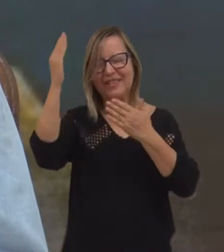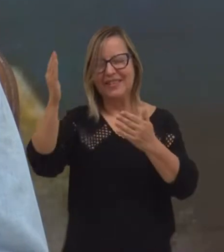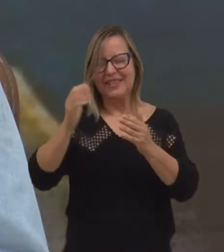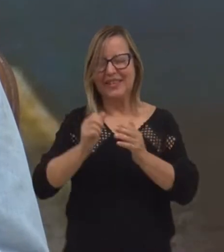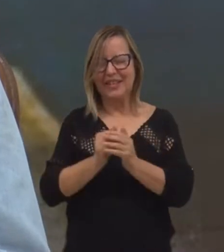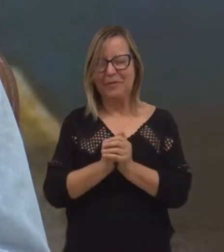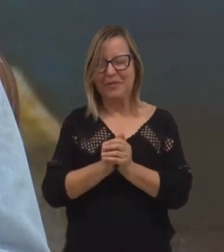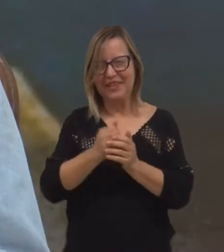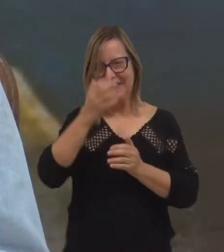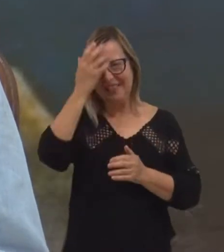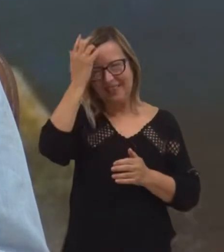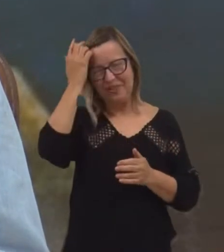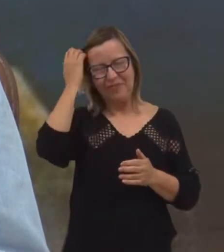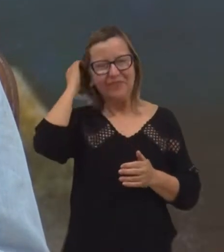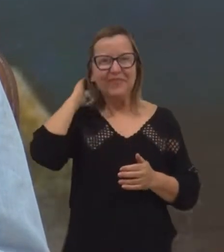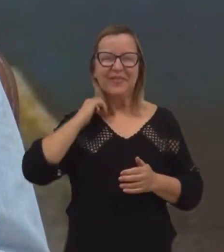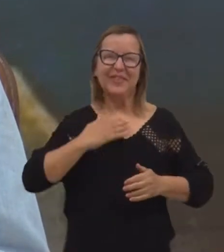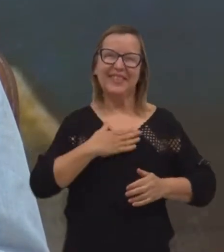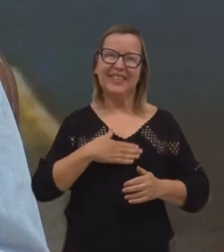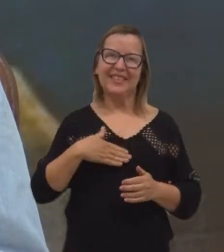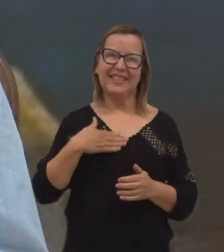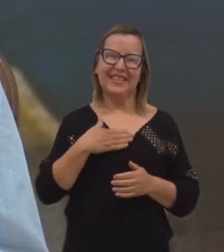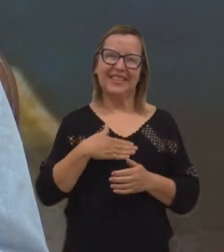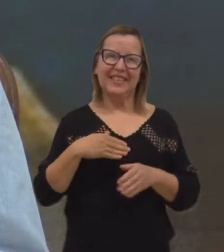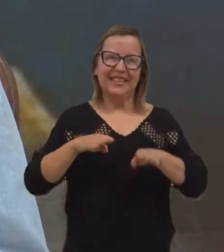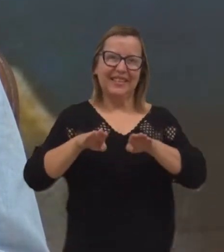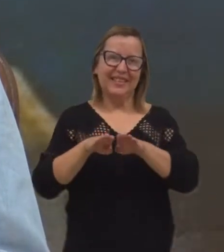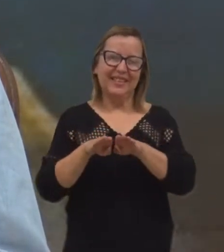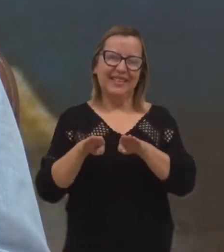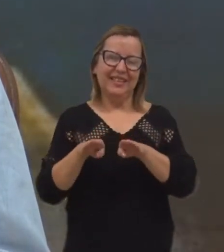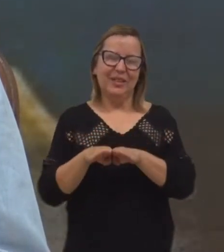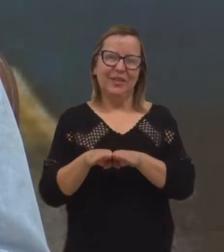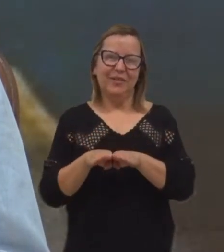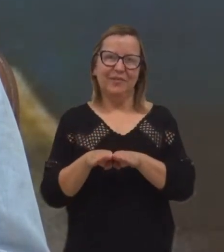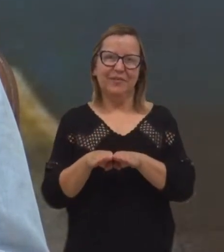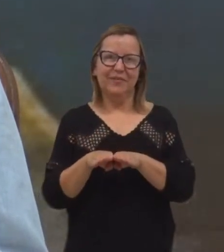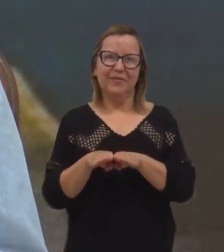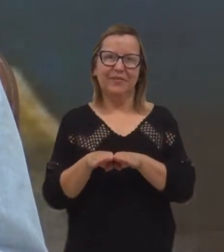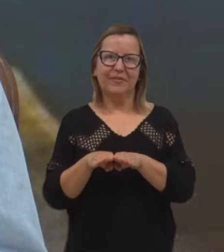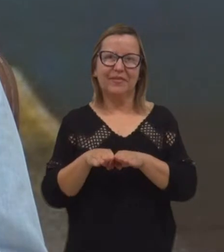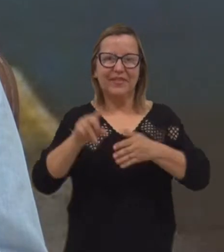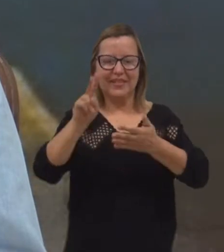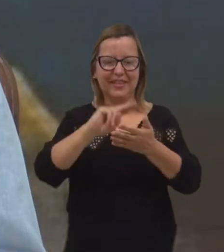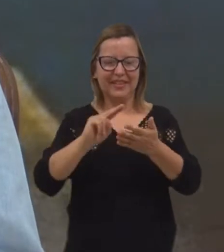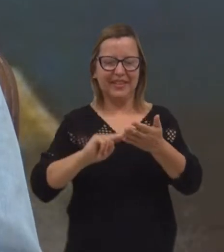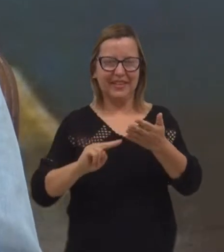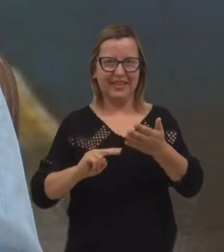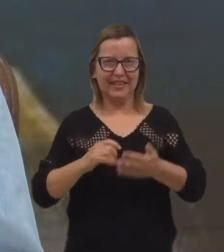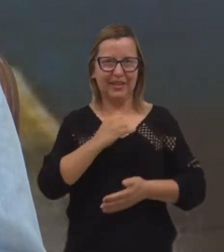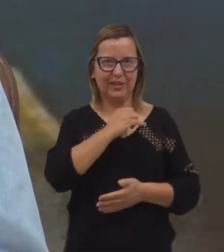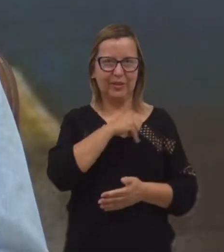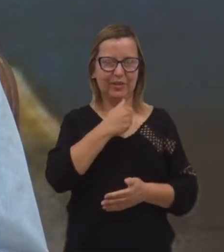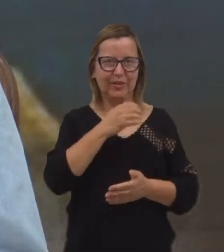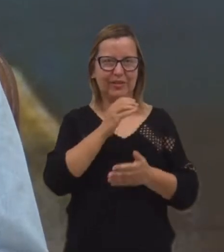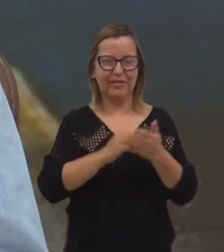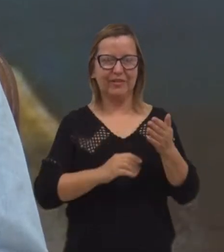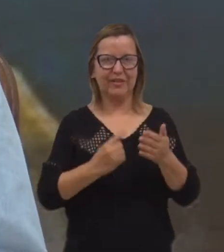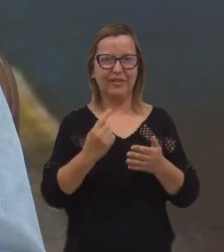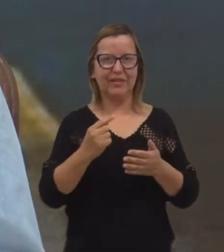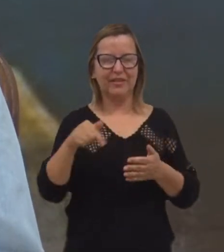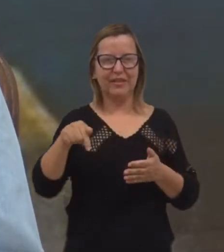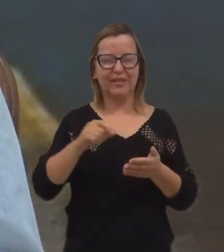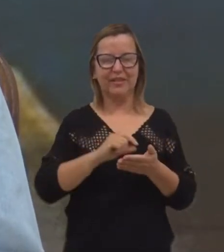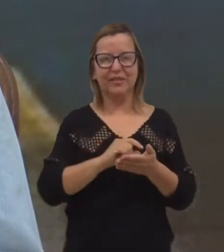agradecemos. Gostaria de também ler o texto de João 17:3, que